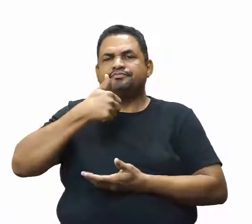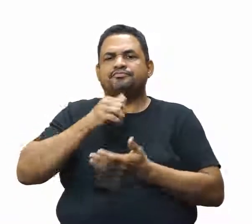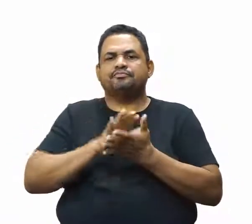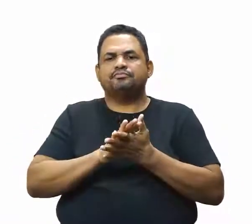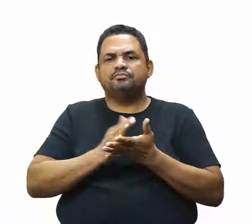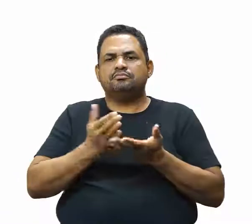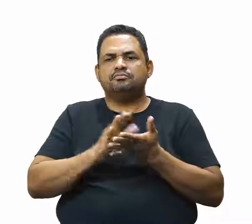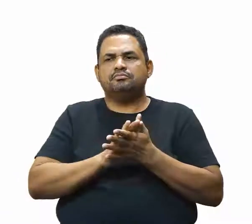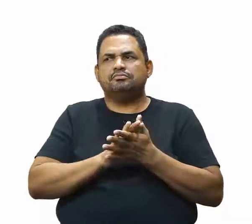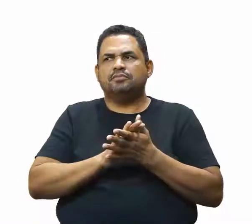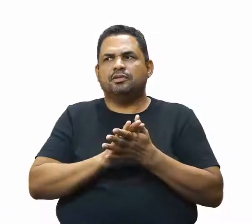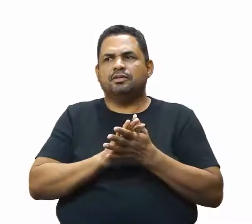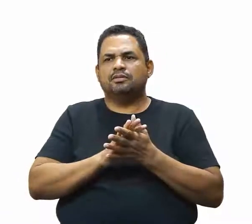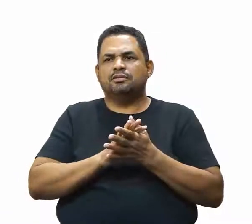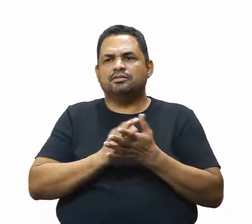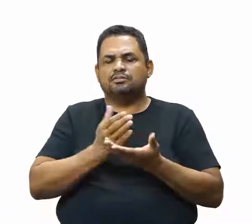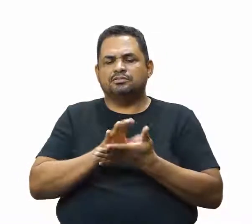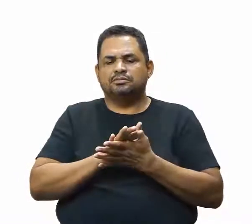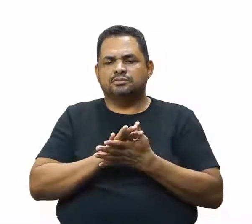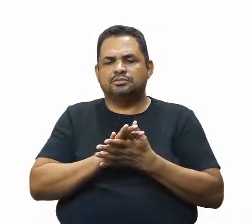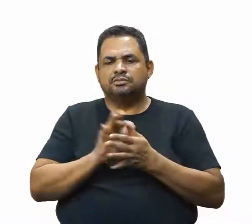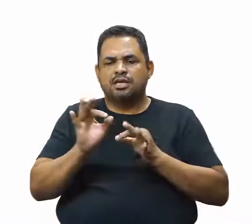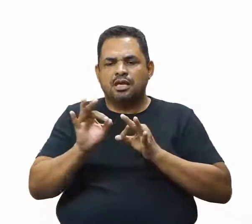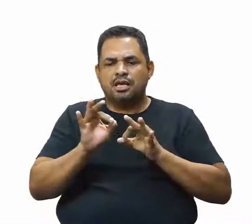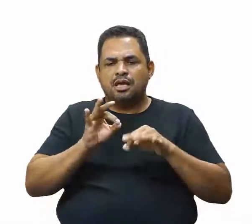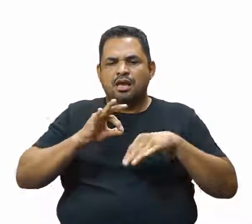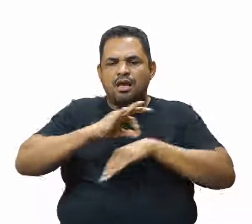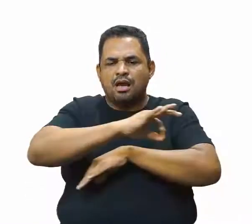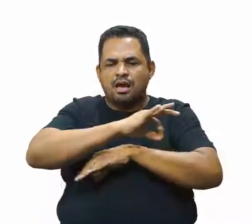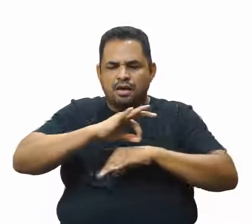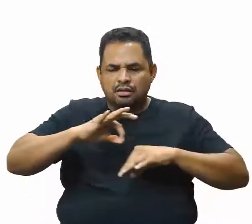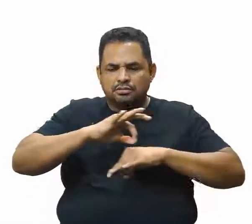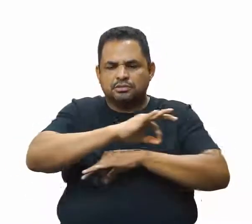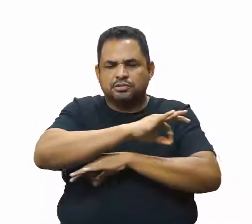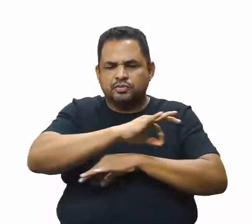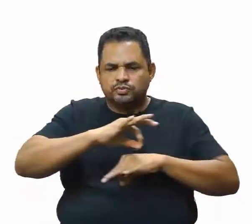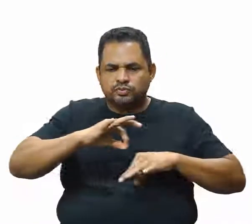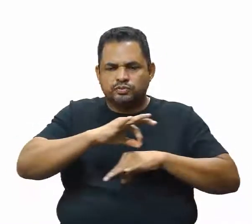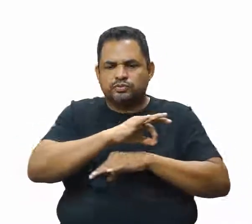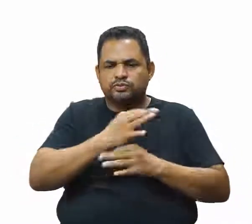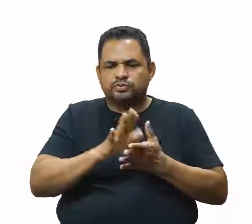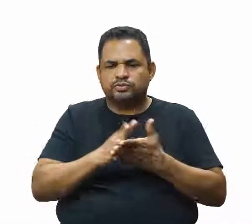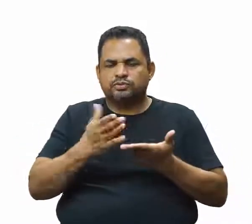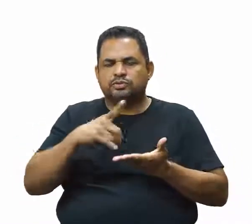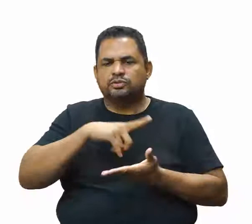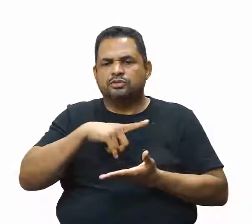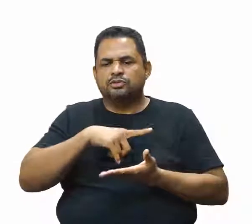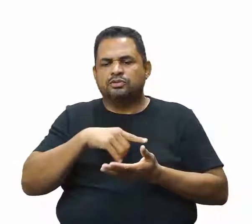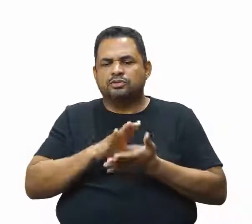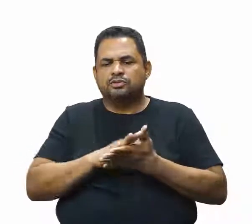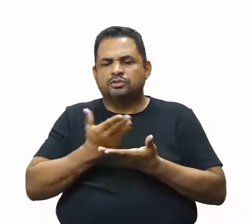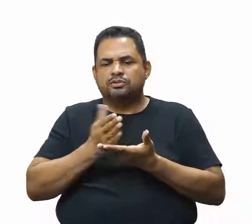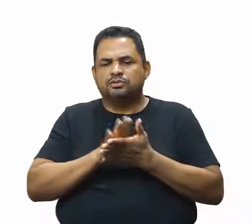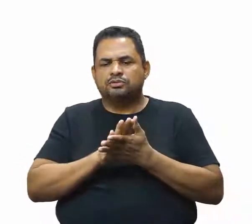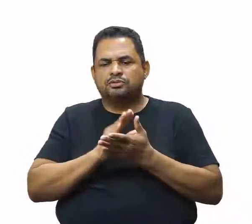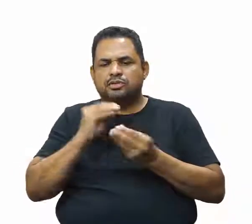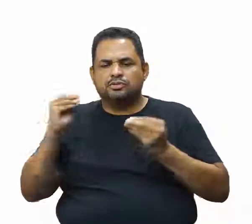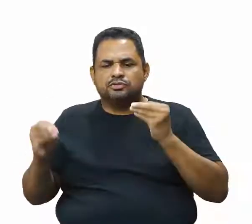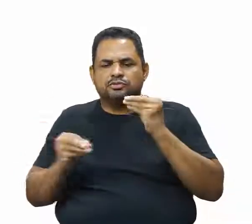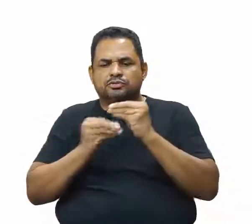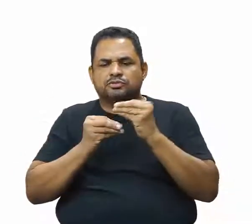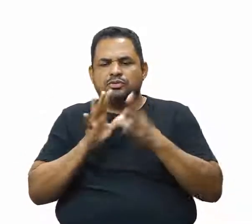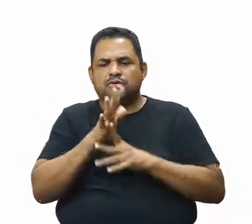são utilizadas. Aqui no estado de Rondônia tem bastantes artistas que têm uma percepção, uma visão de embutir uma arte dentro